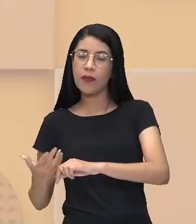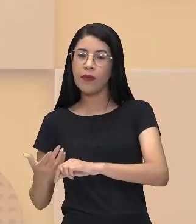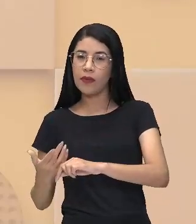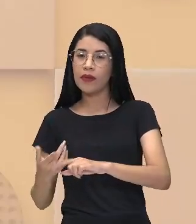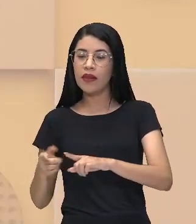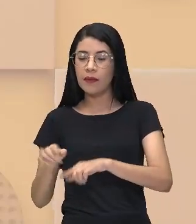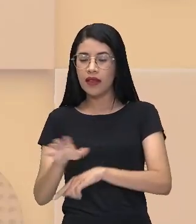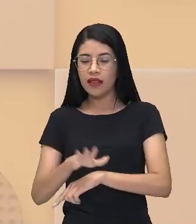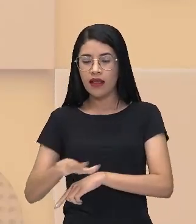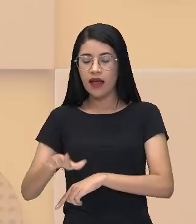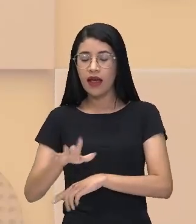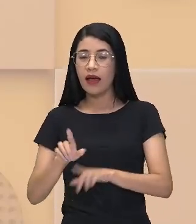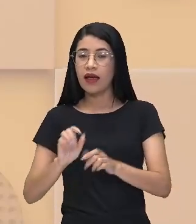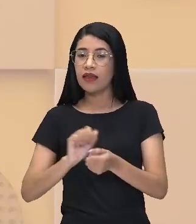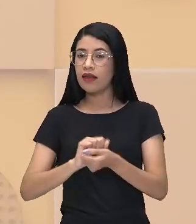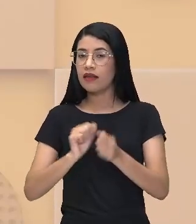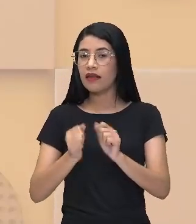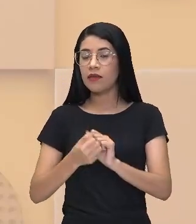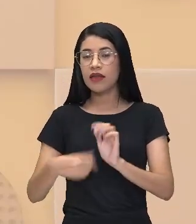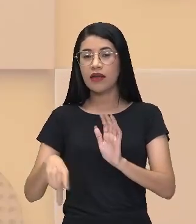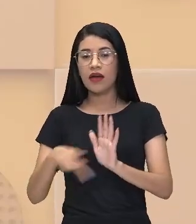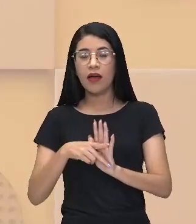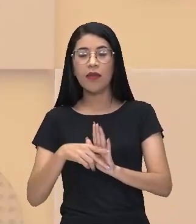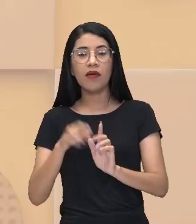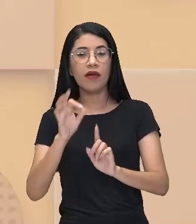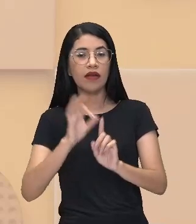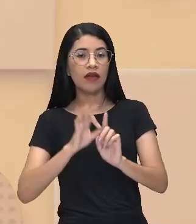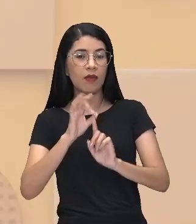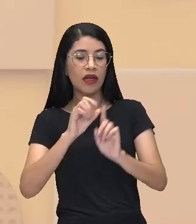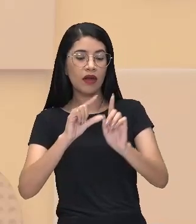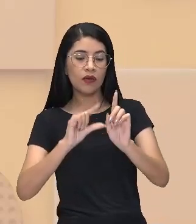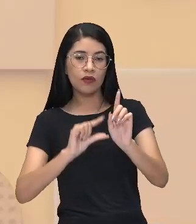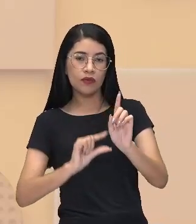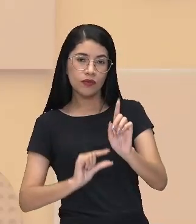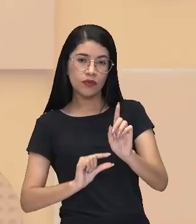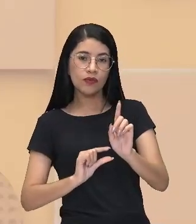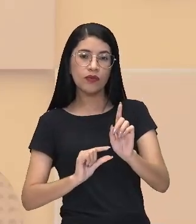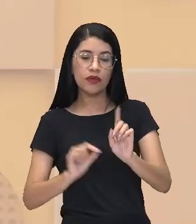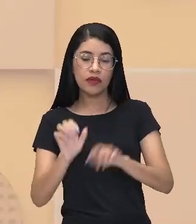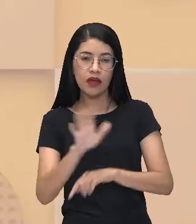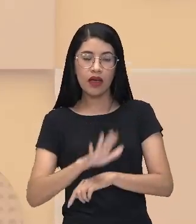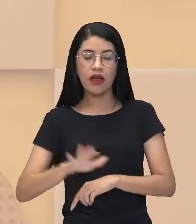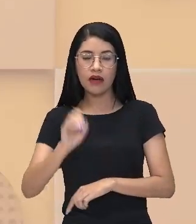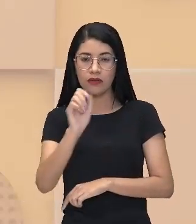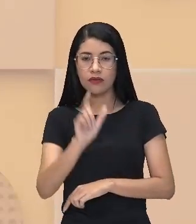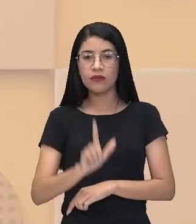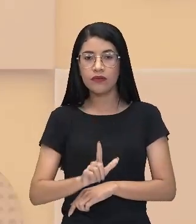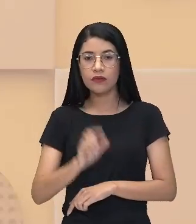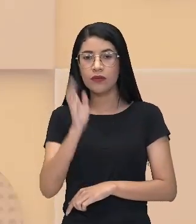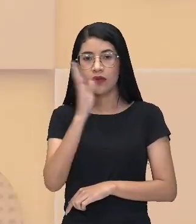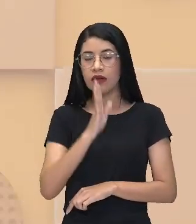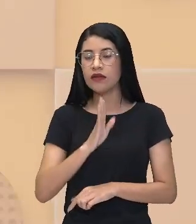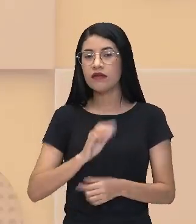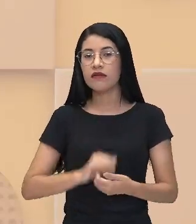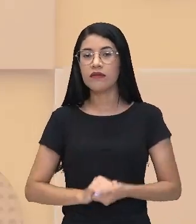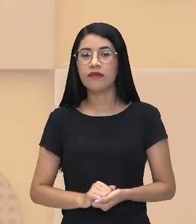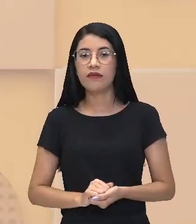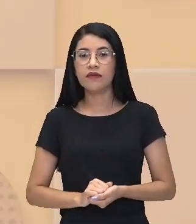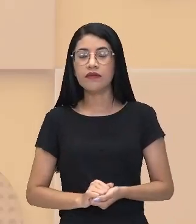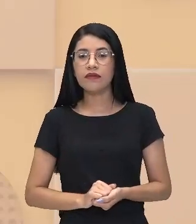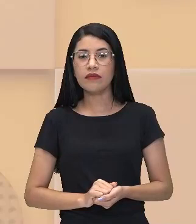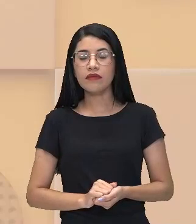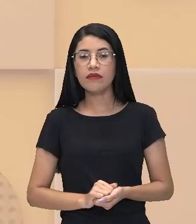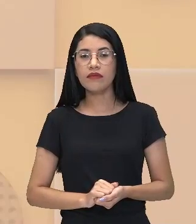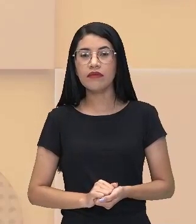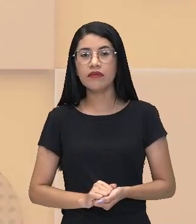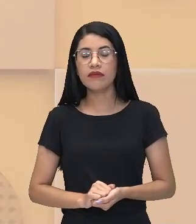ali mais adaptada às temperaturas mais baixas, né, ali na região sul do Brasil, do clima subtropical.